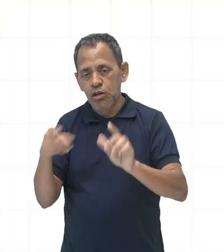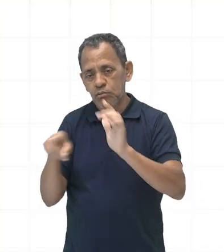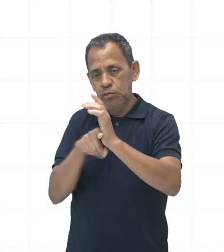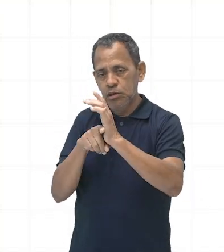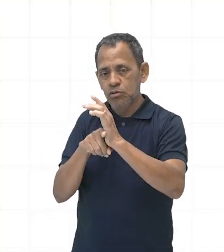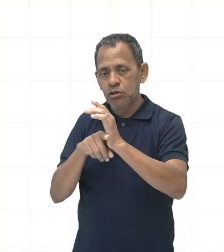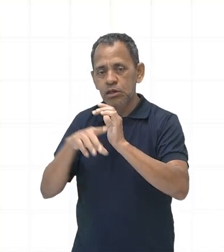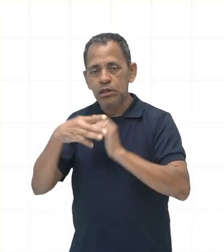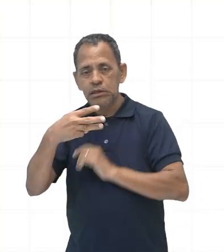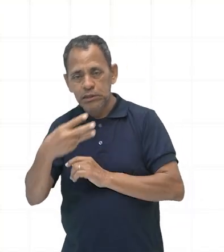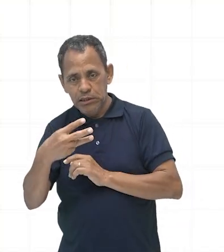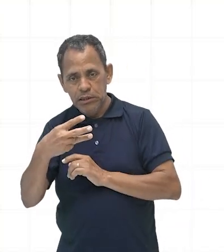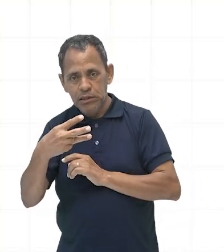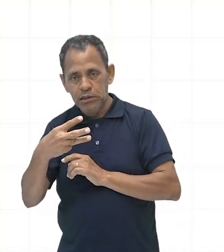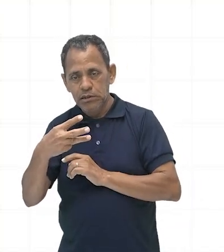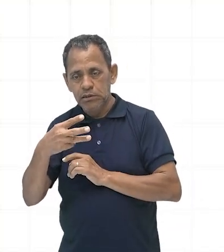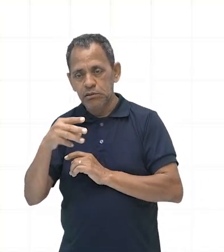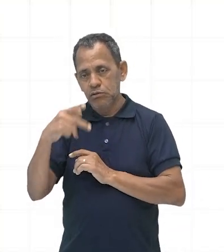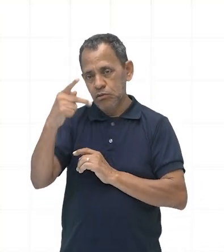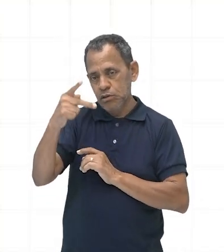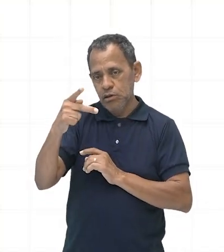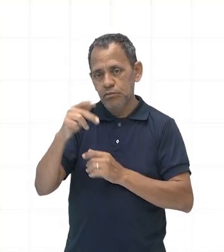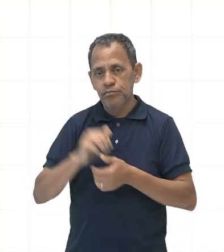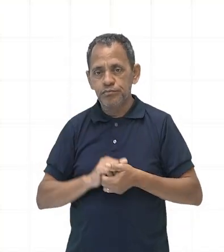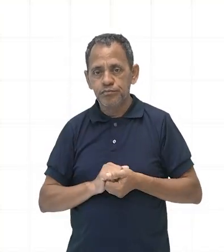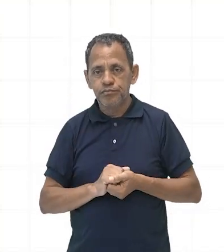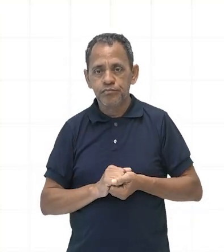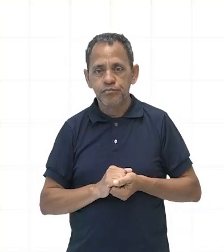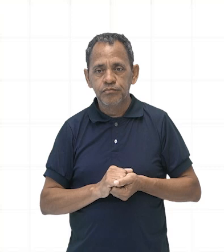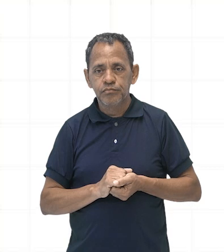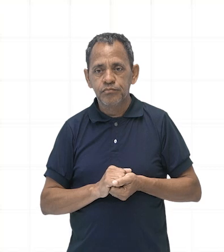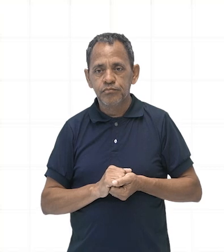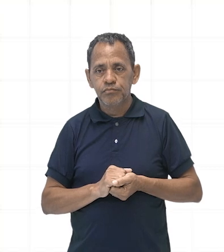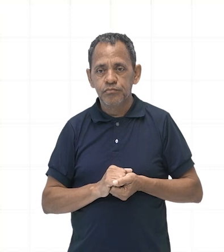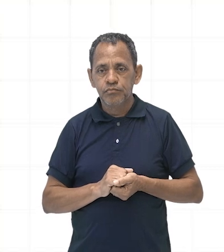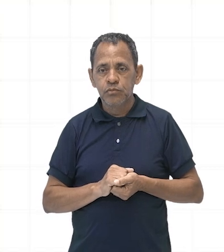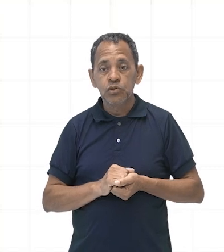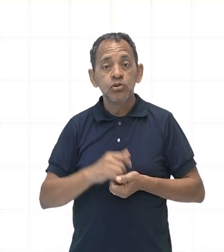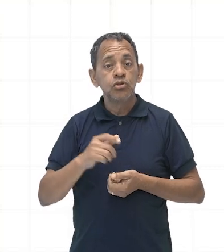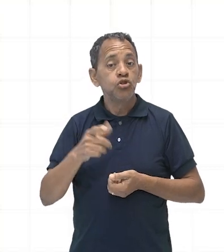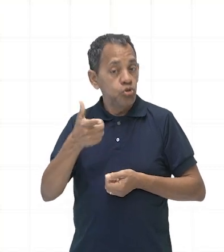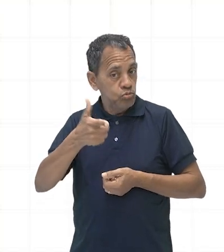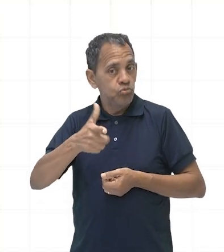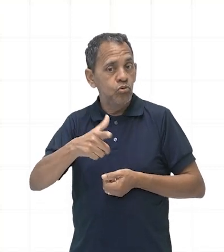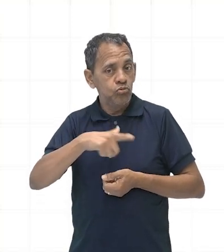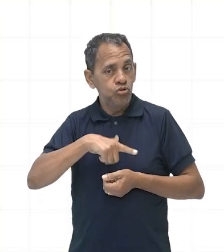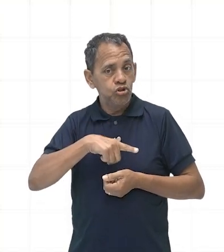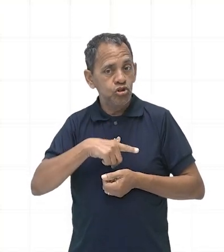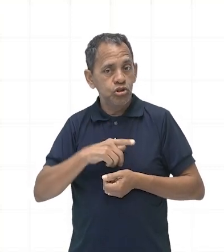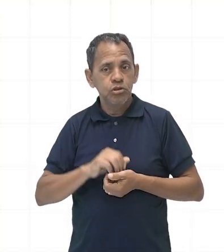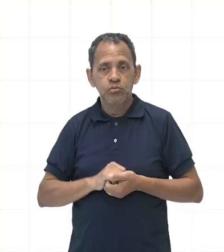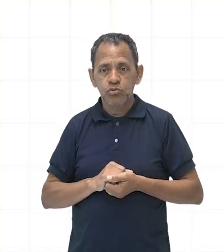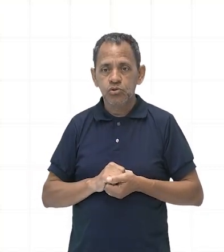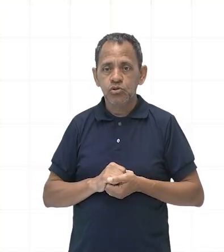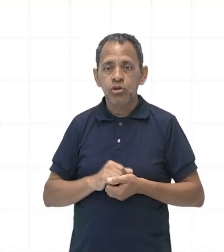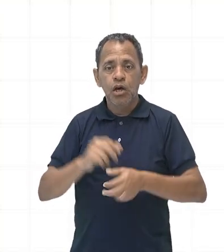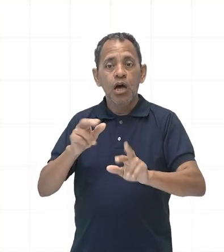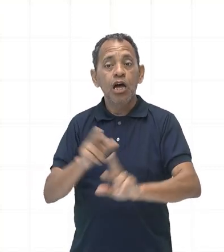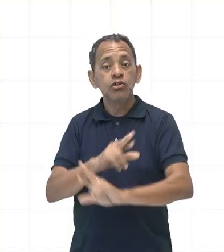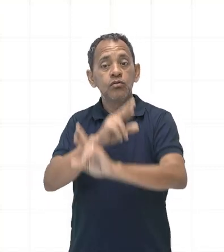menos 3 ao quadrado. Ó, nós temos aí, novamente, a diferença